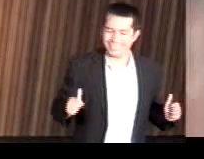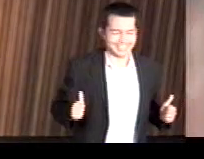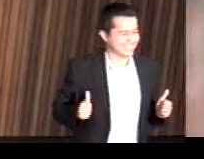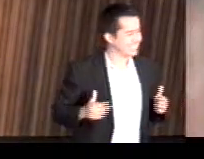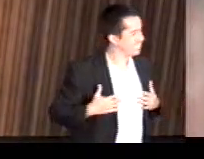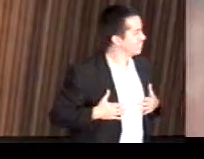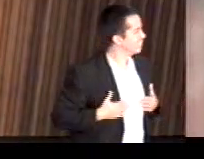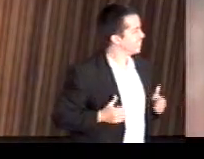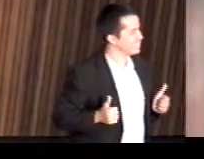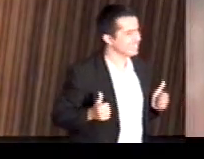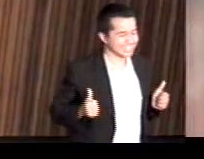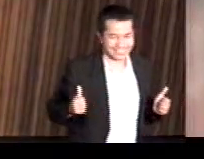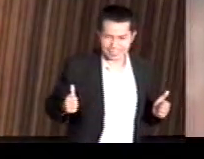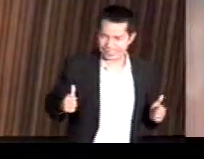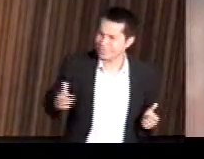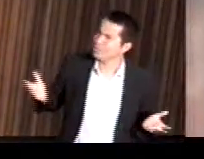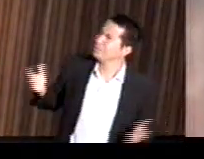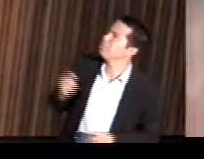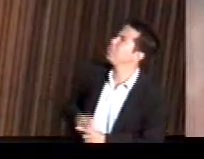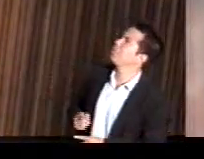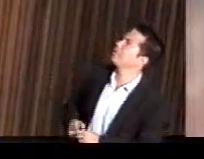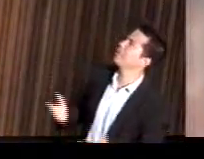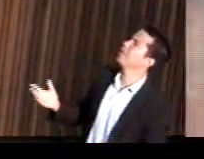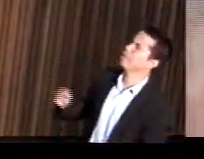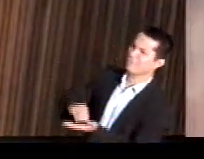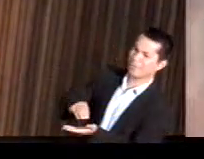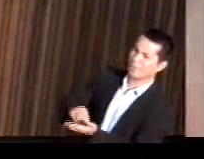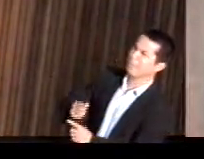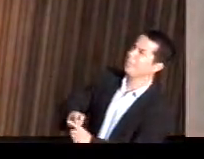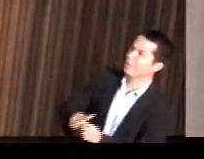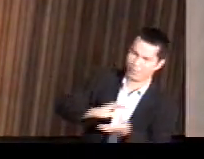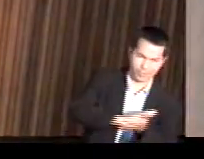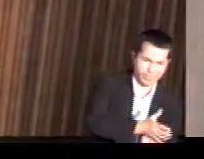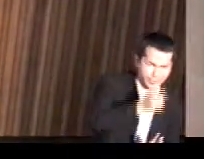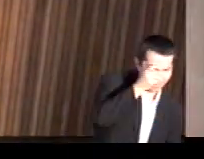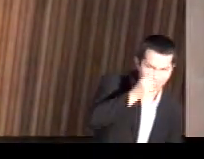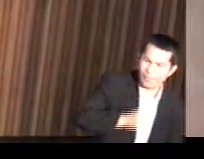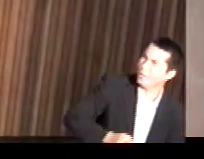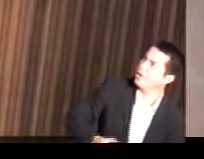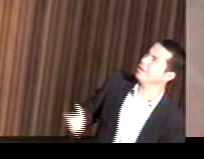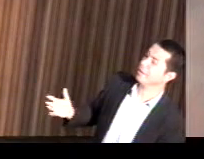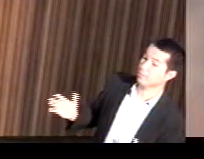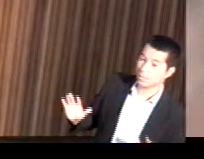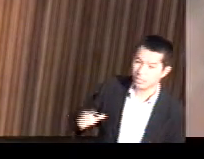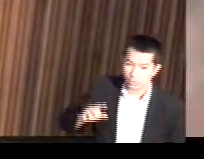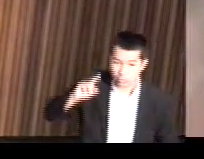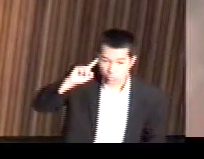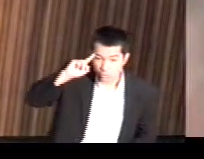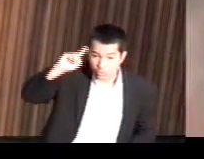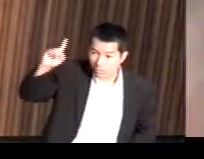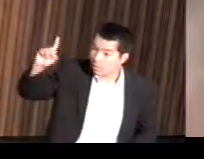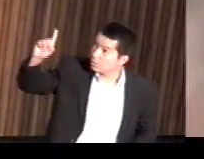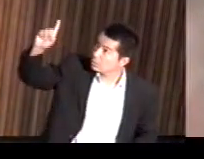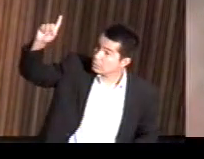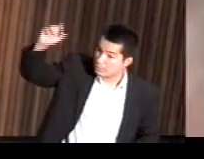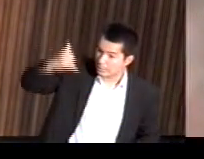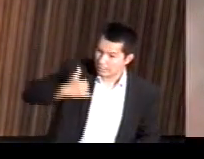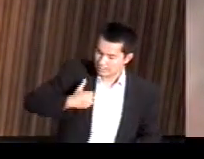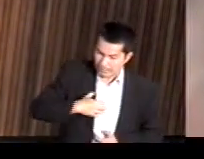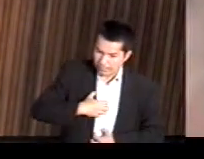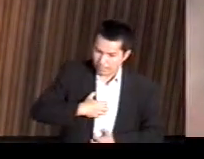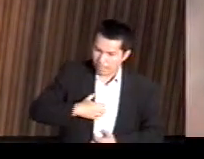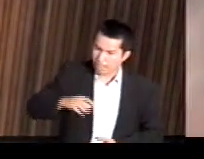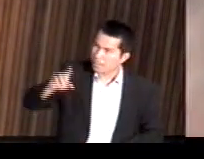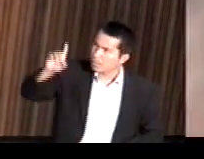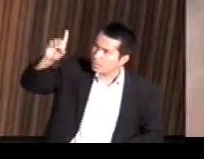Deus, não entendo, dá um fim logo, mata tudo, resolve, acabou. Aí um dia Deus tocou profundamente o meu coração e falou assim: eu